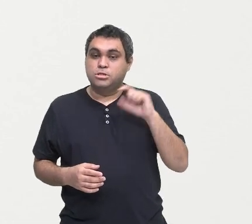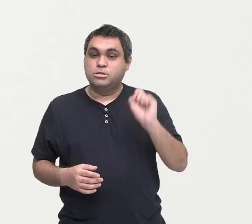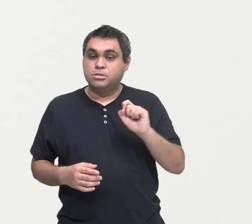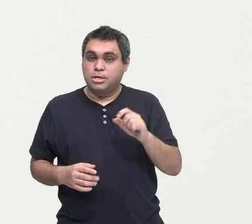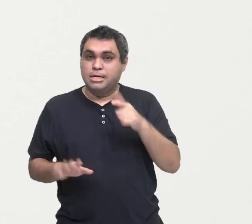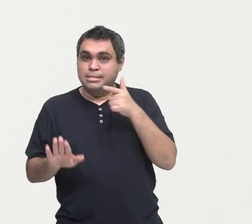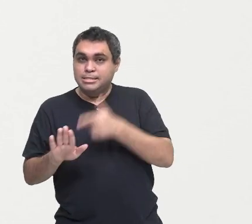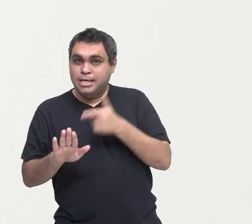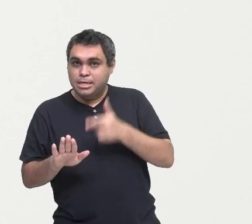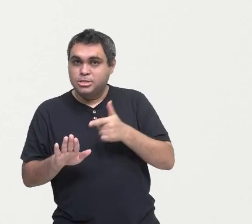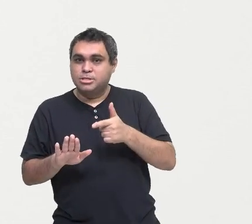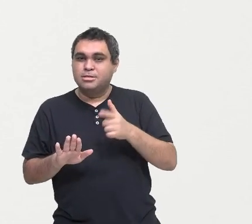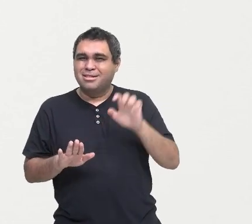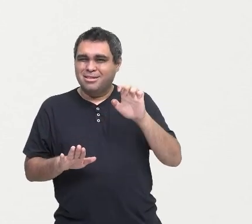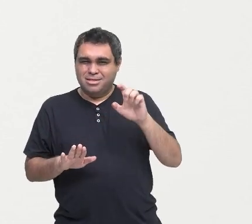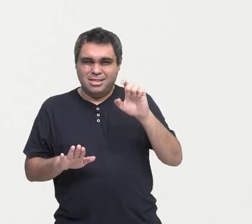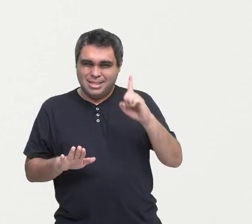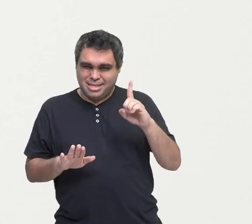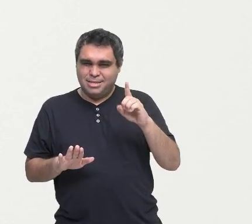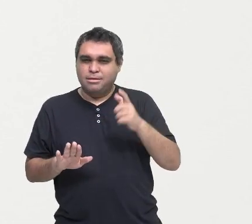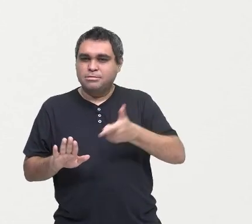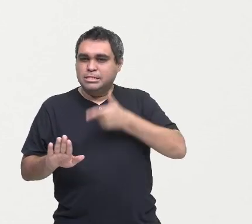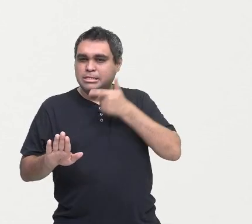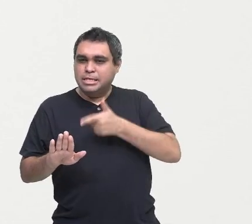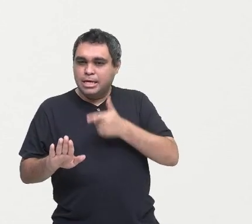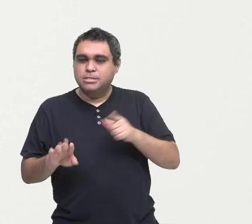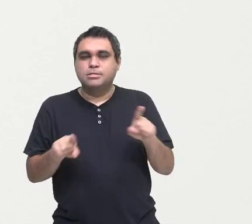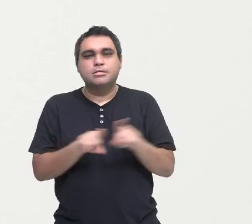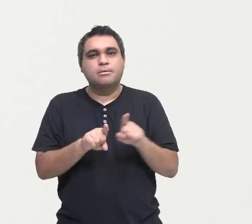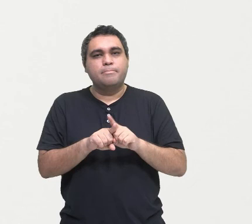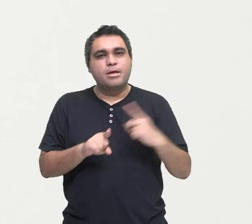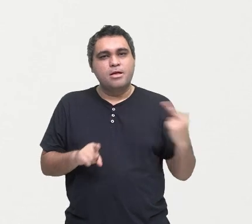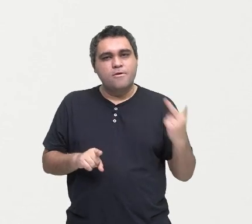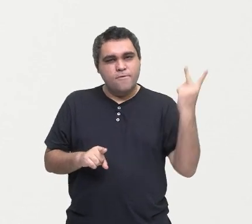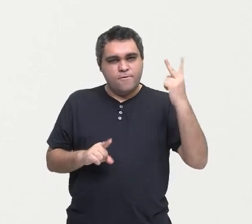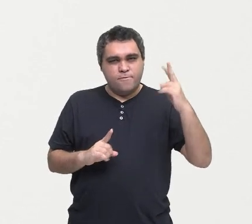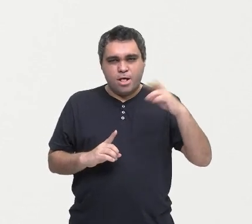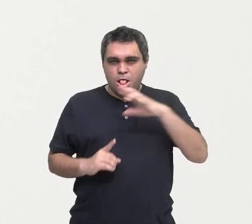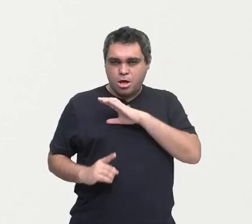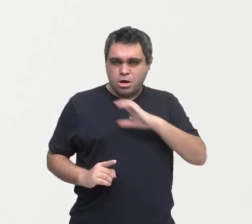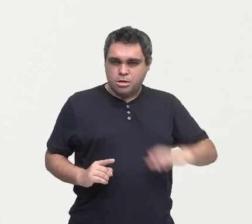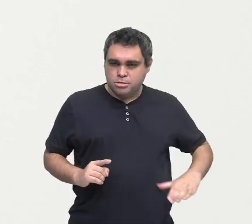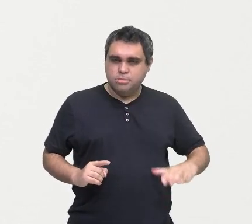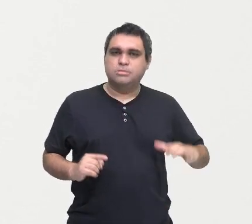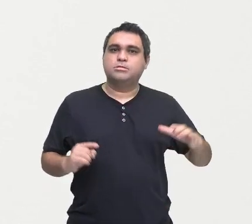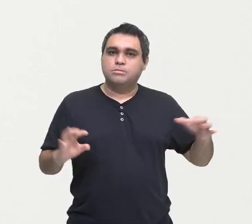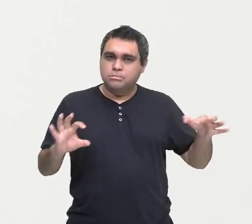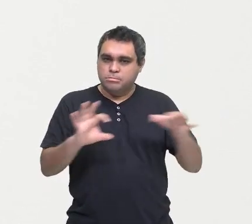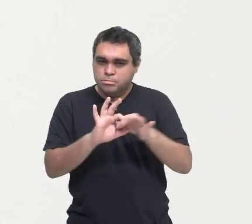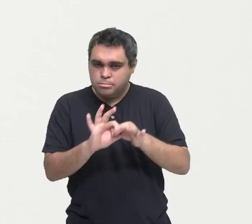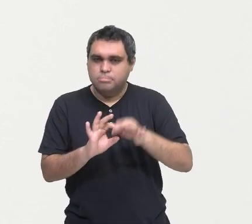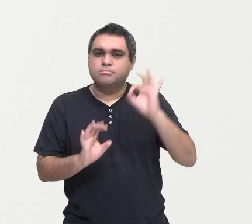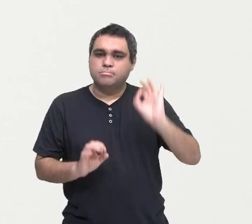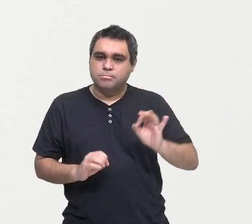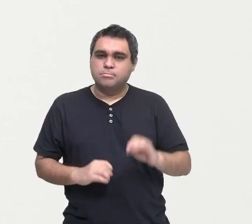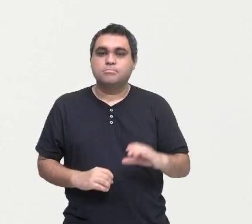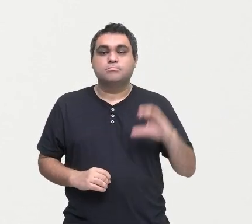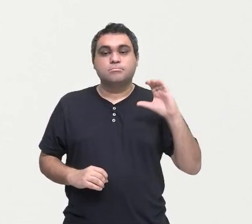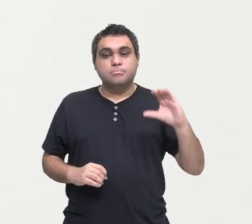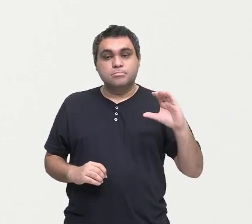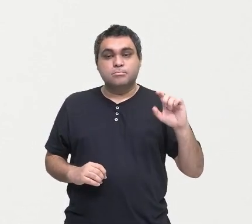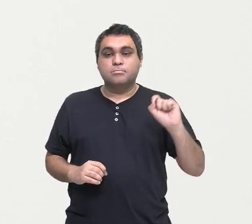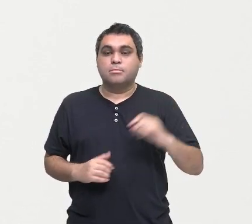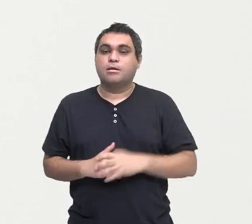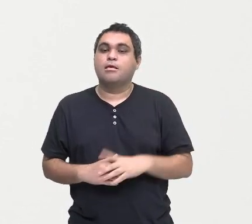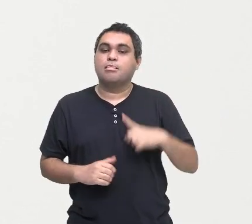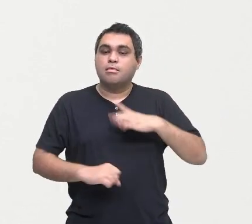Sim, falamos aqui a respeito. Letra C, apresenta-se como traço de união entre a Idade Média e a Renascença. Há aquela